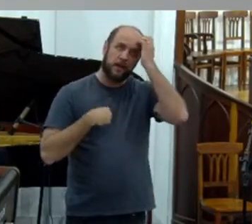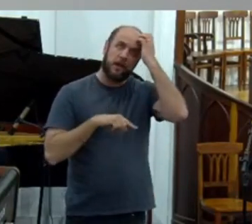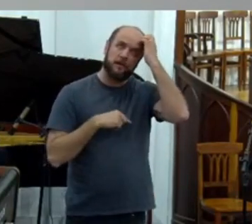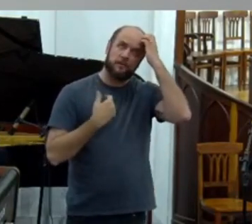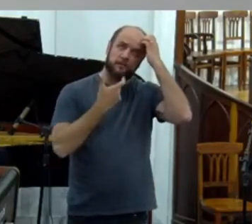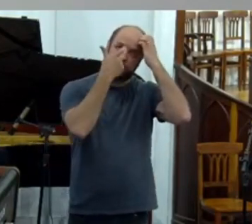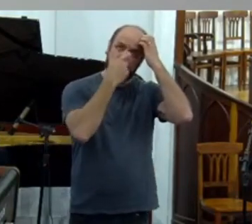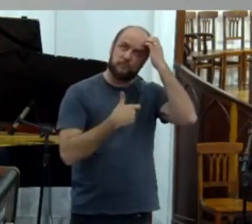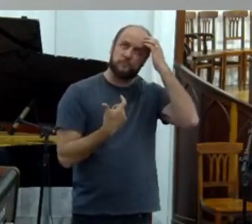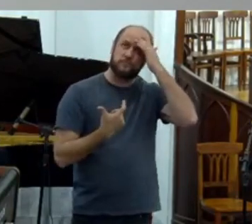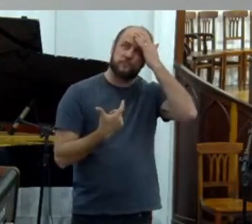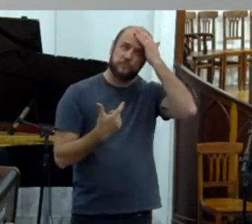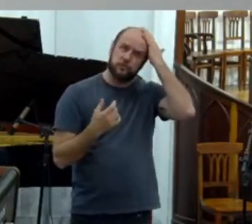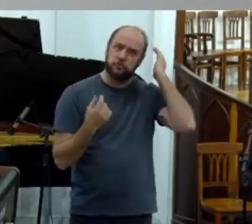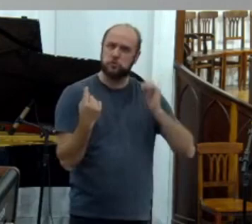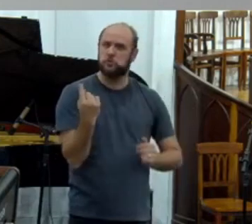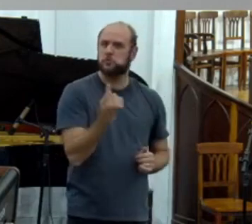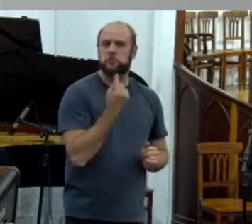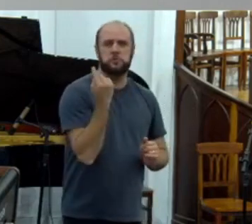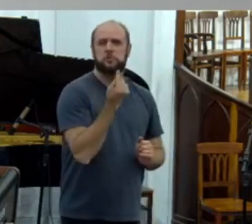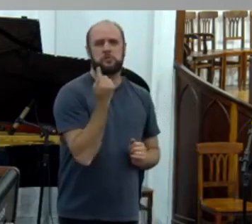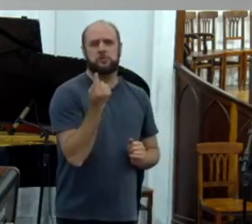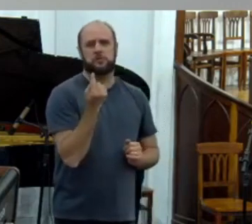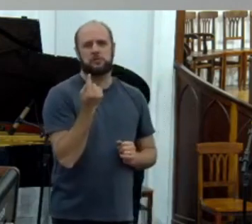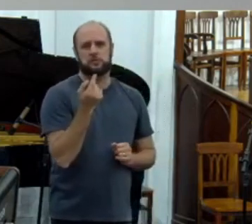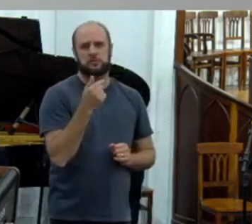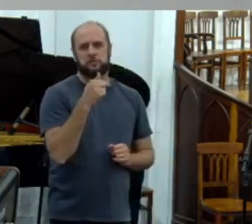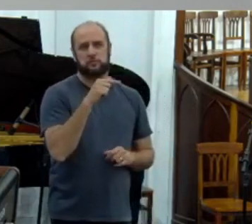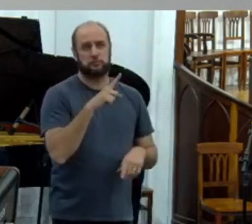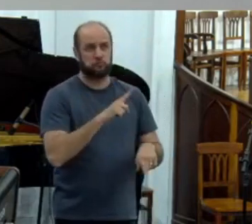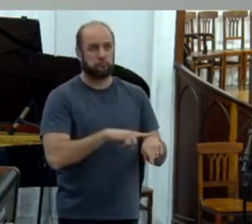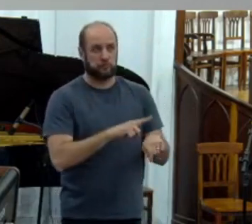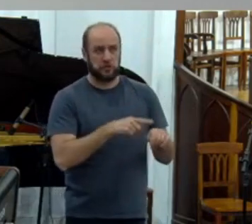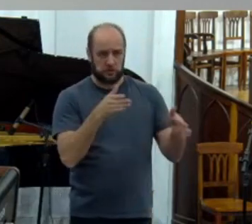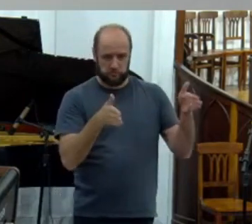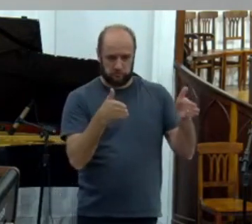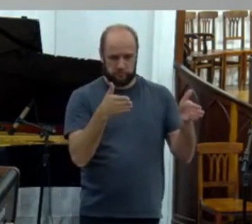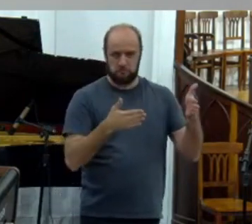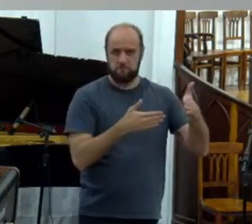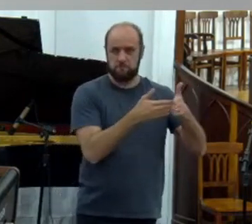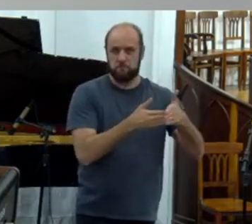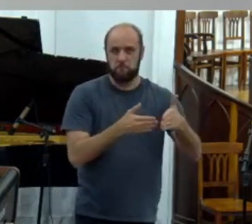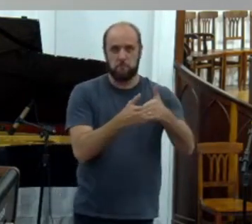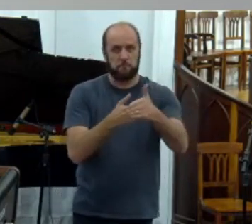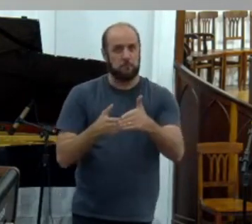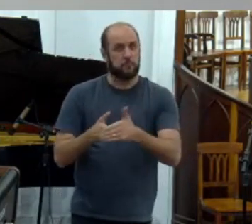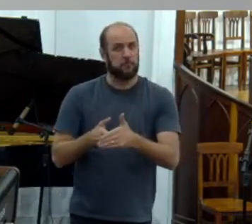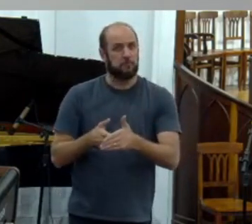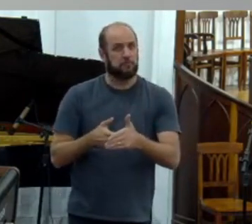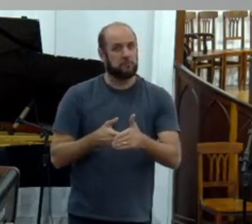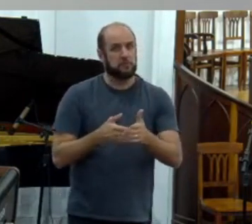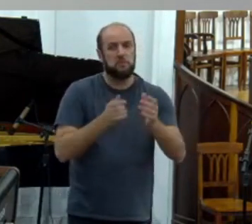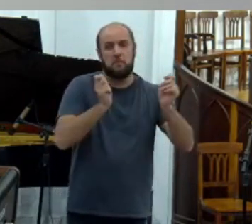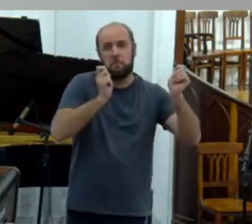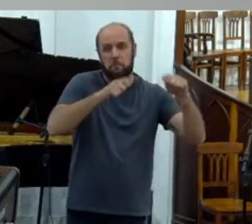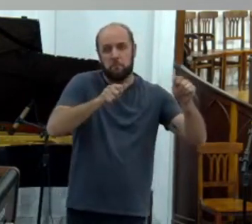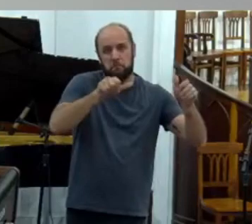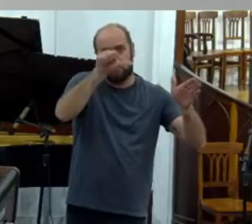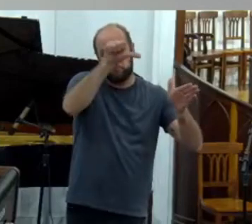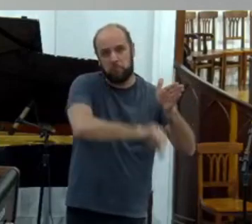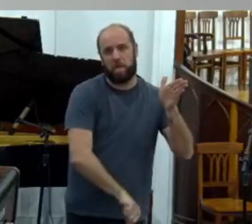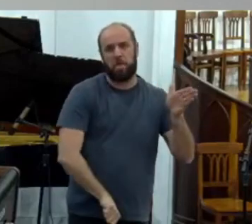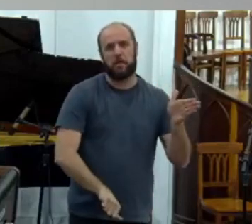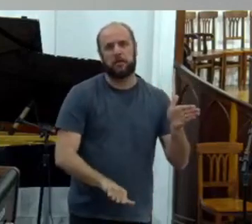nossos atos por si mesmos, dentro do tempo, são limitados e até mesmo suscetíveis ao fracasso, para